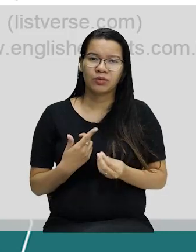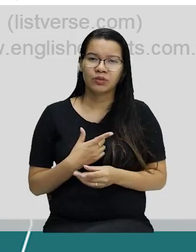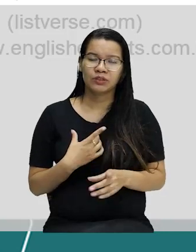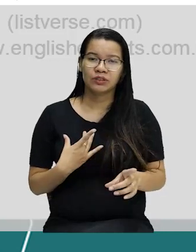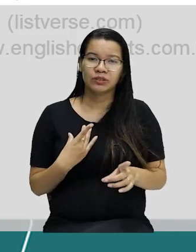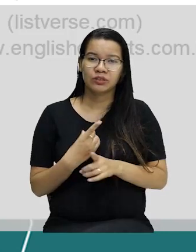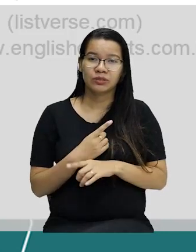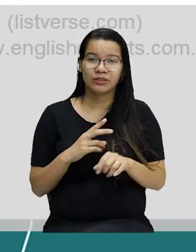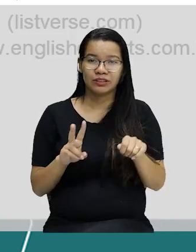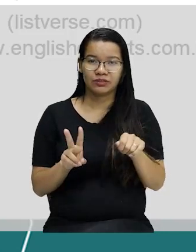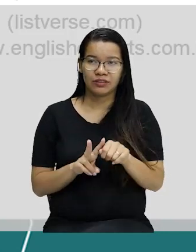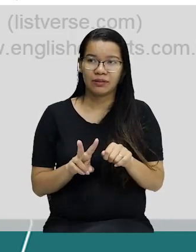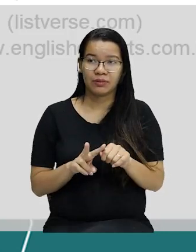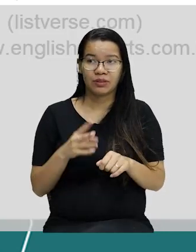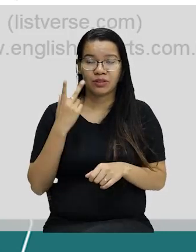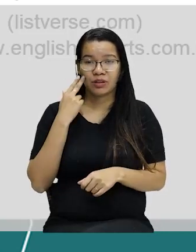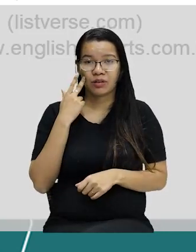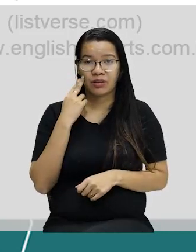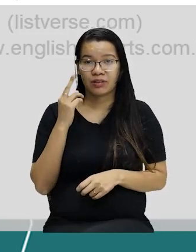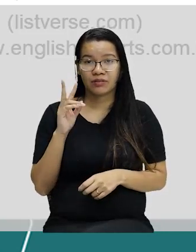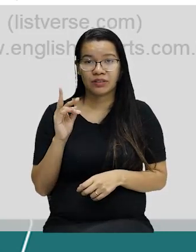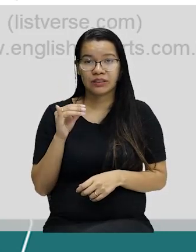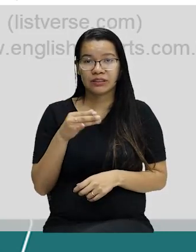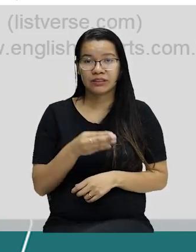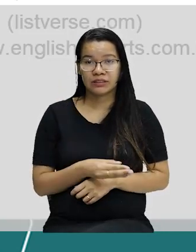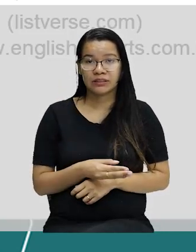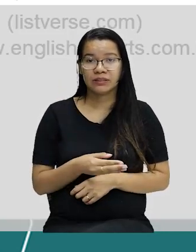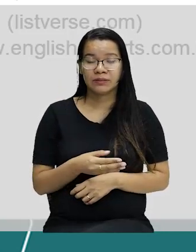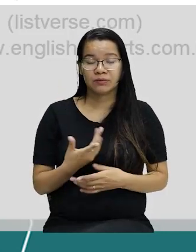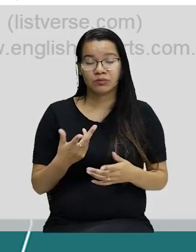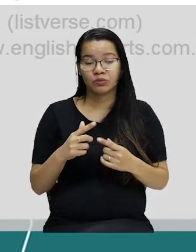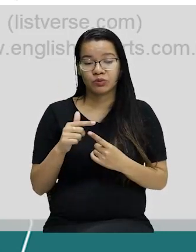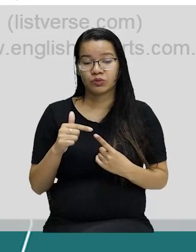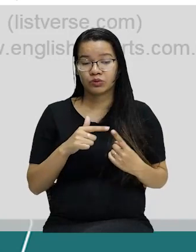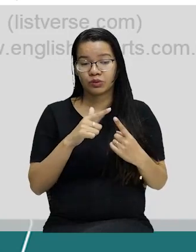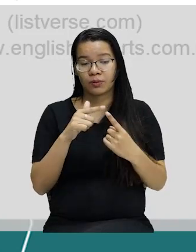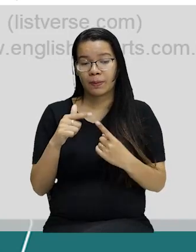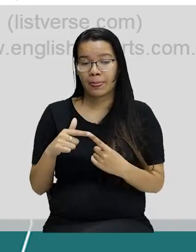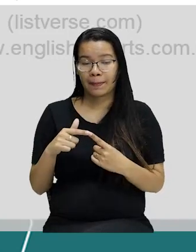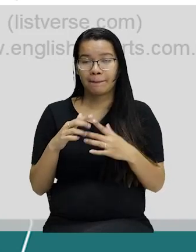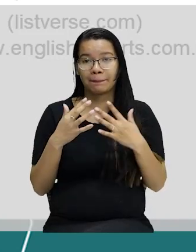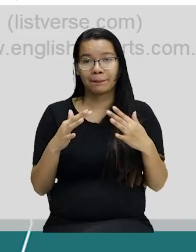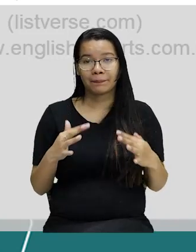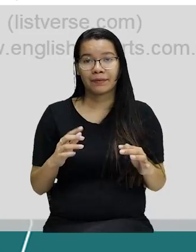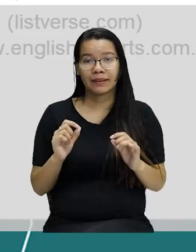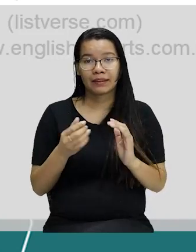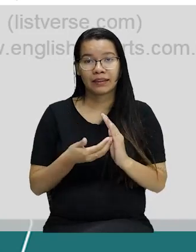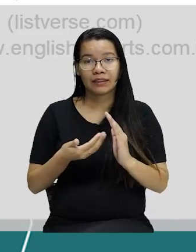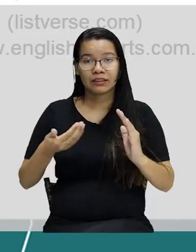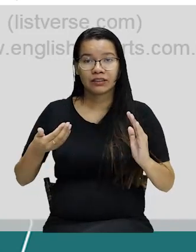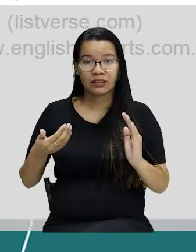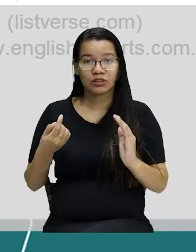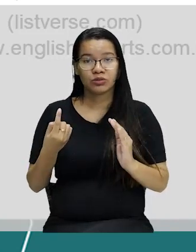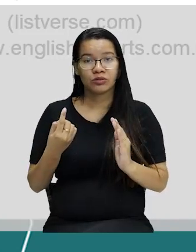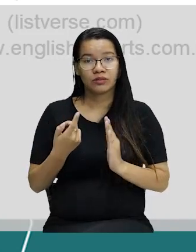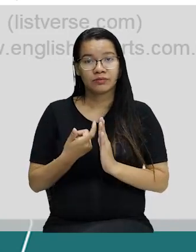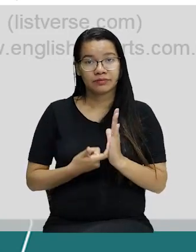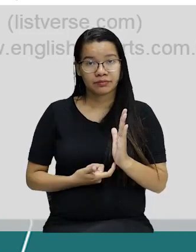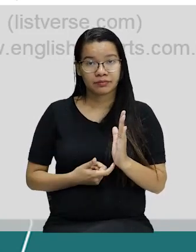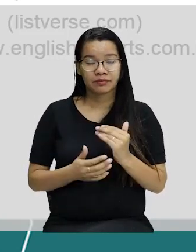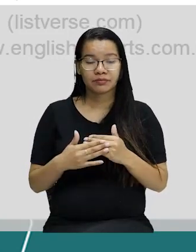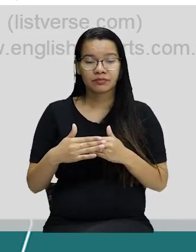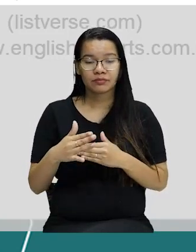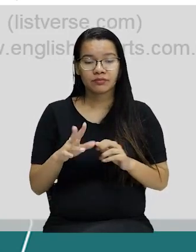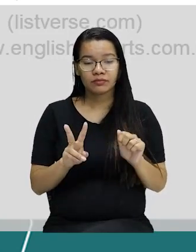encontrar os advérbios? Normalmente, eles vão fazer parte de algum tipo de sentença que é retirada de um texto e, a partir